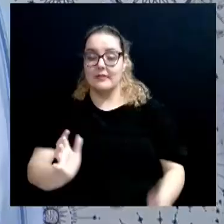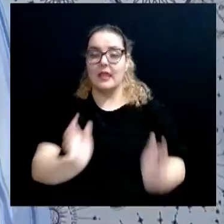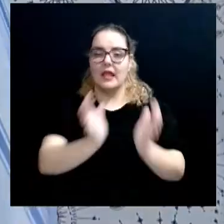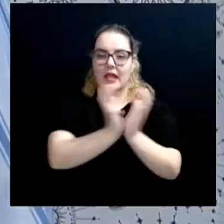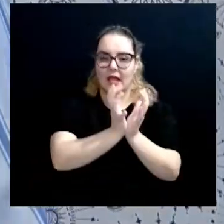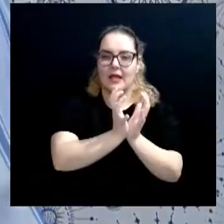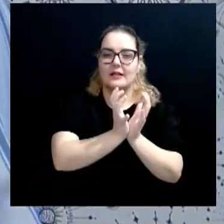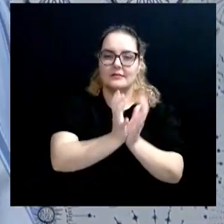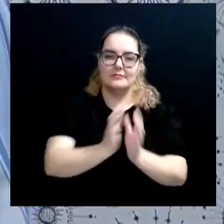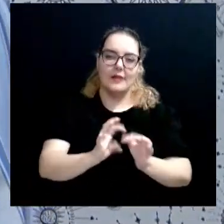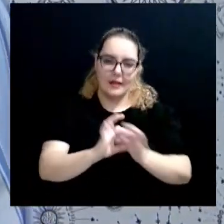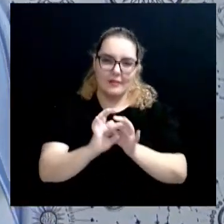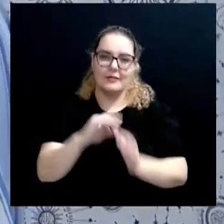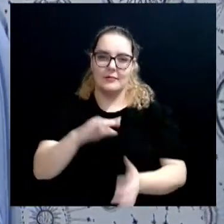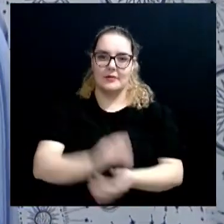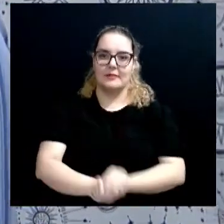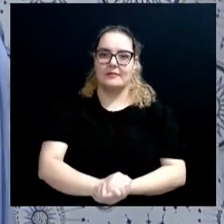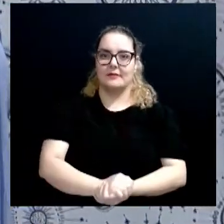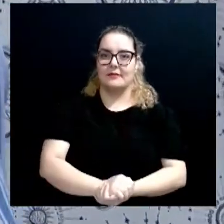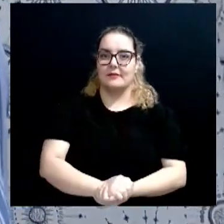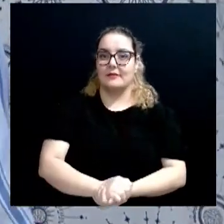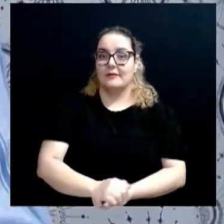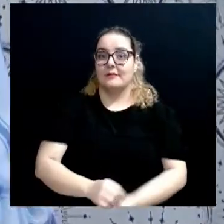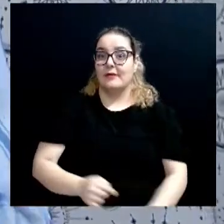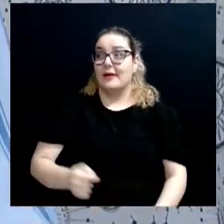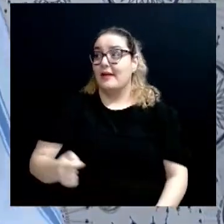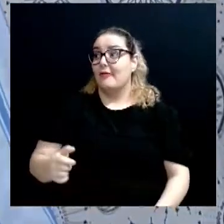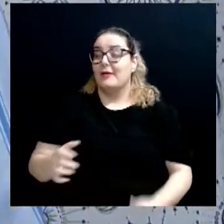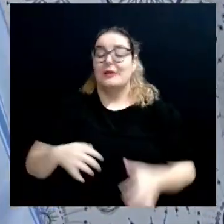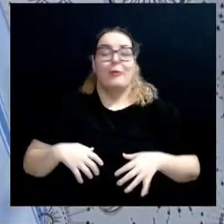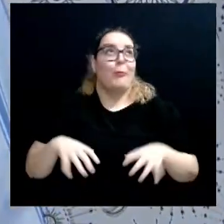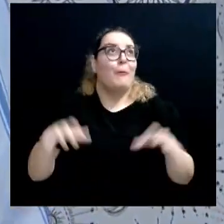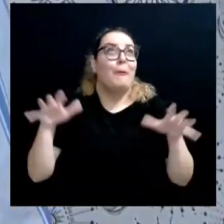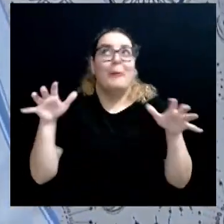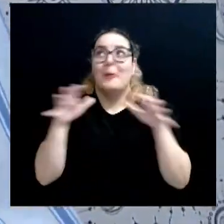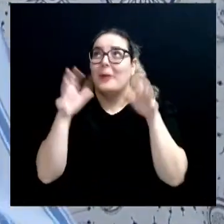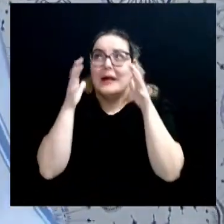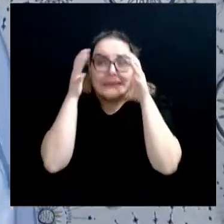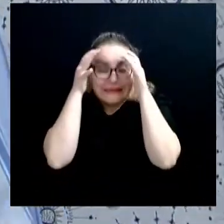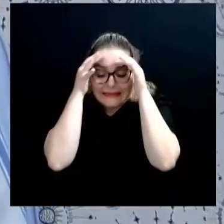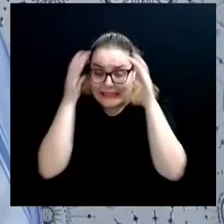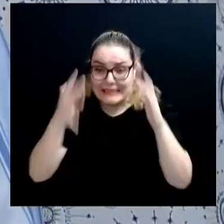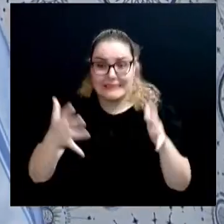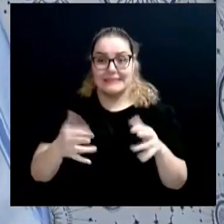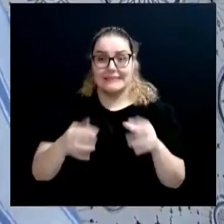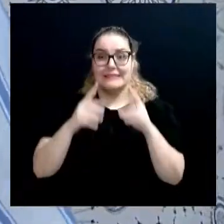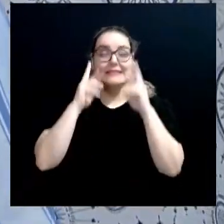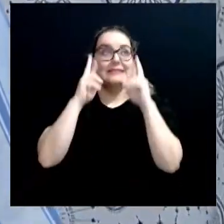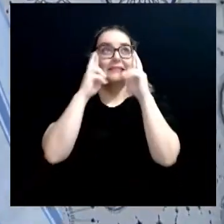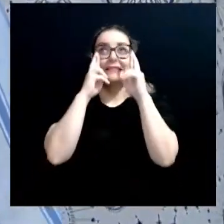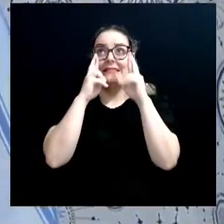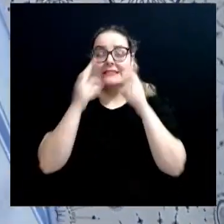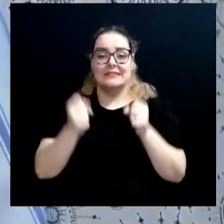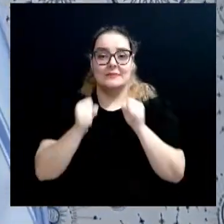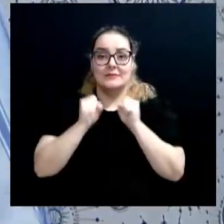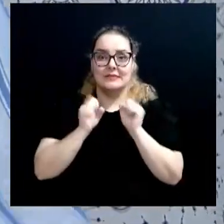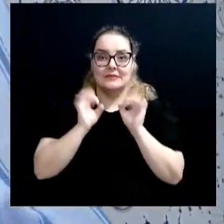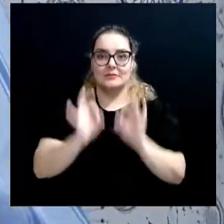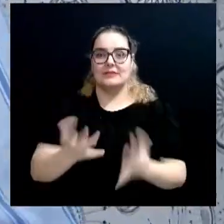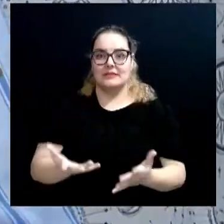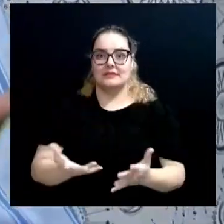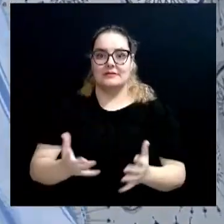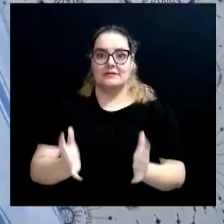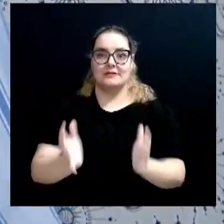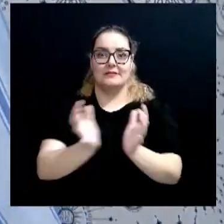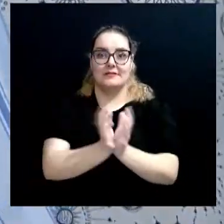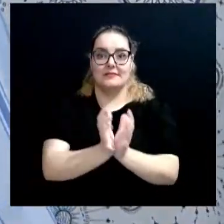unindo. É praticamente um pavor, porque a gente espera que dê certo, a gente torce para que dê certo. A seleção não é algo que a